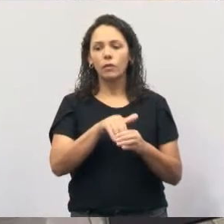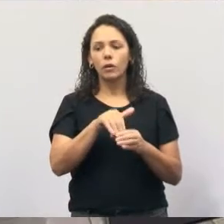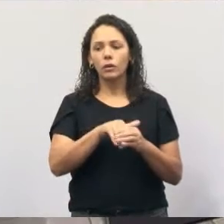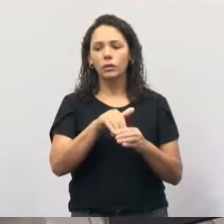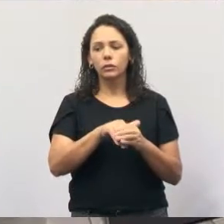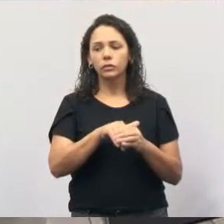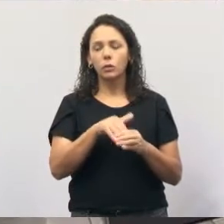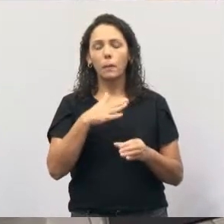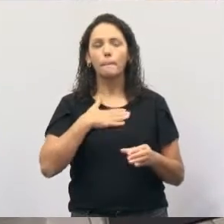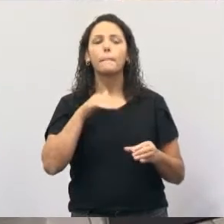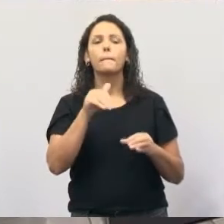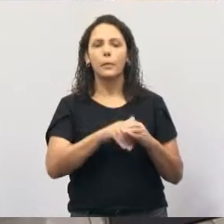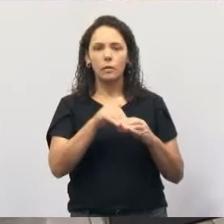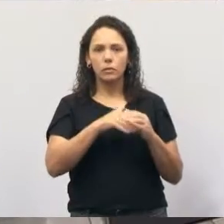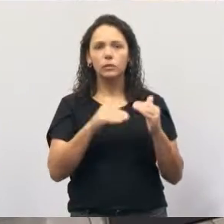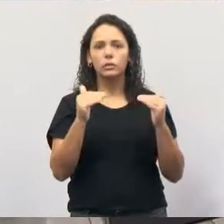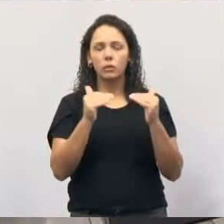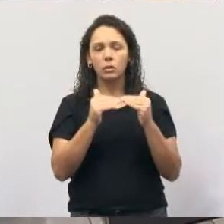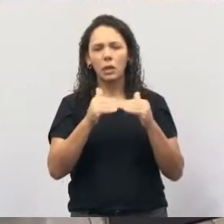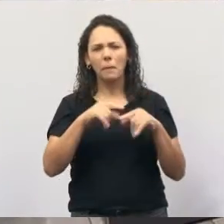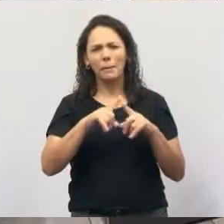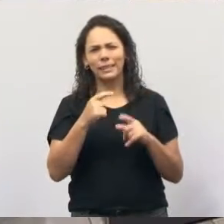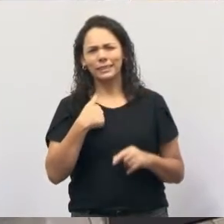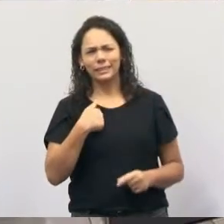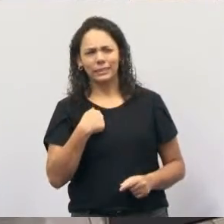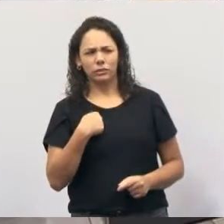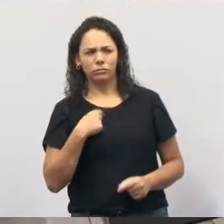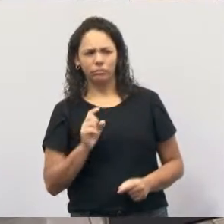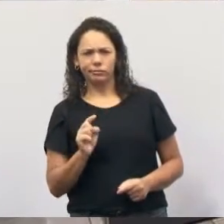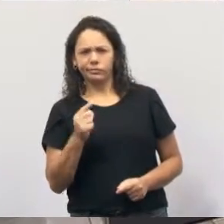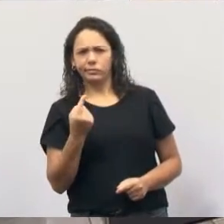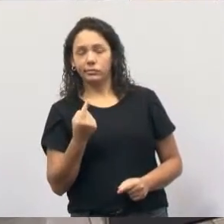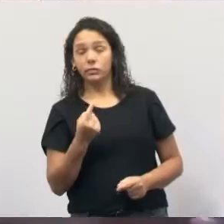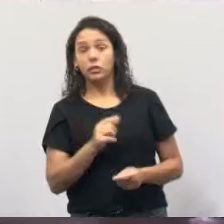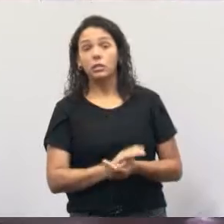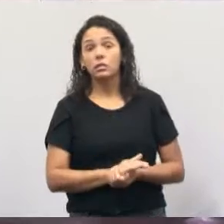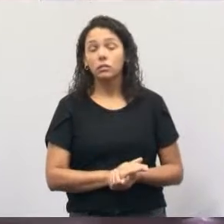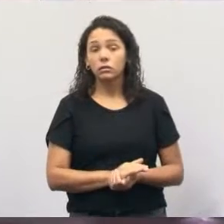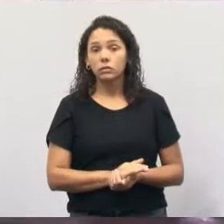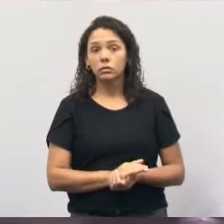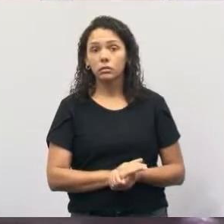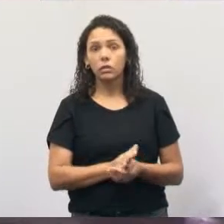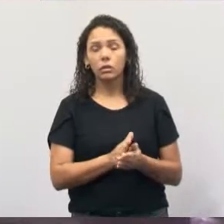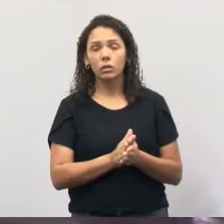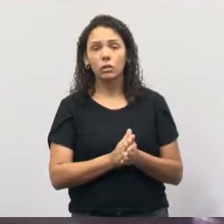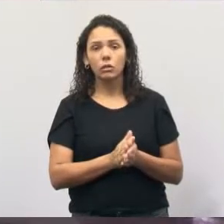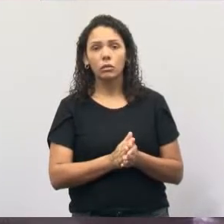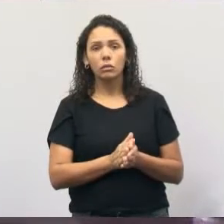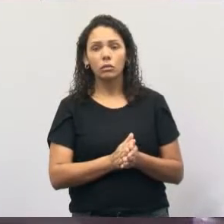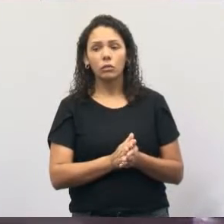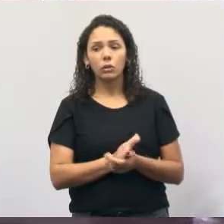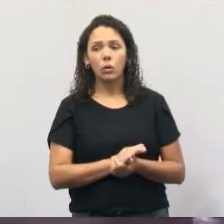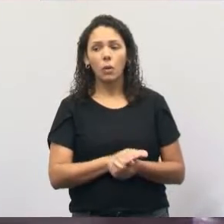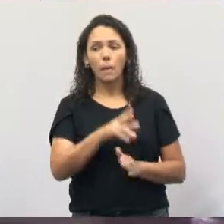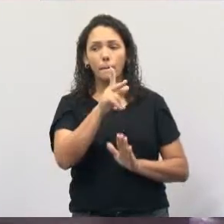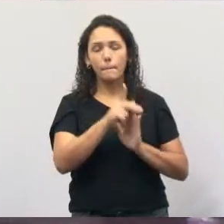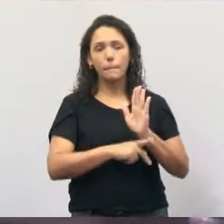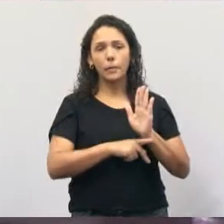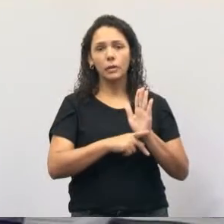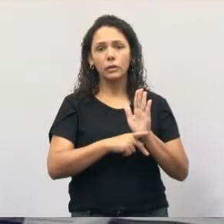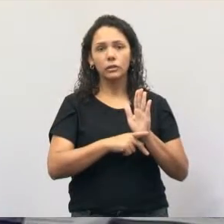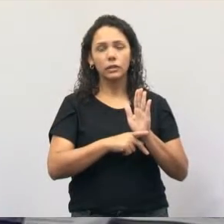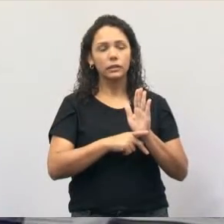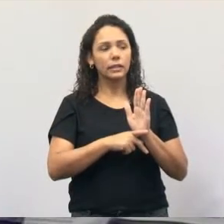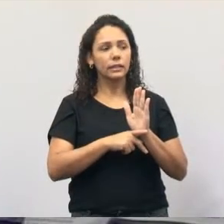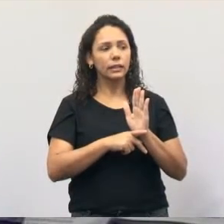Meu voto é favorável, só que eu achei estranho aqui, foi na época que o Sazaki, projeto do Sazaki e da Maria Amélia. A